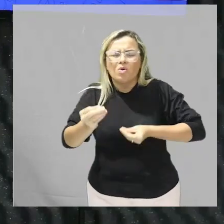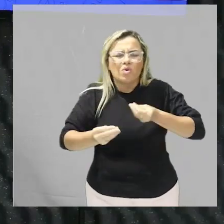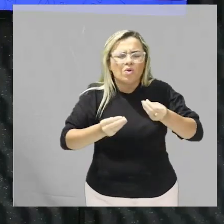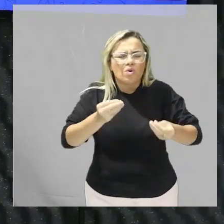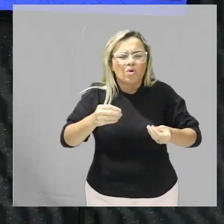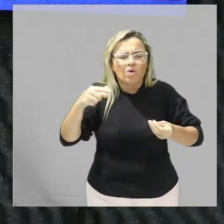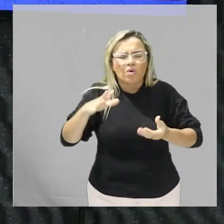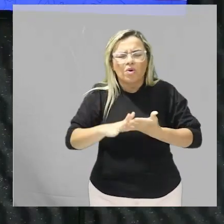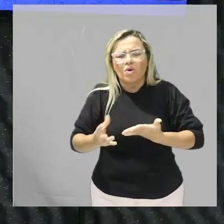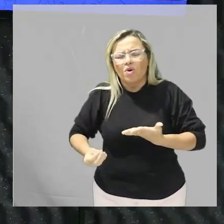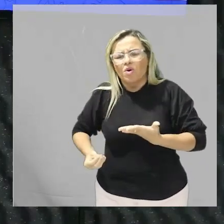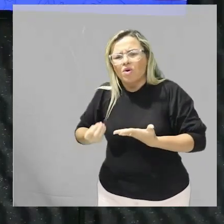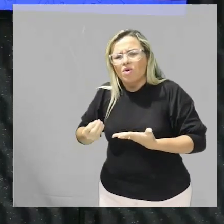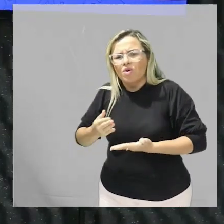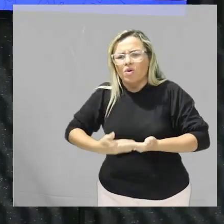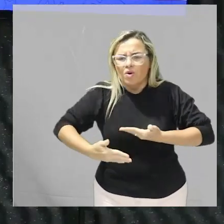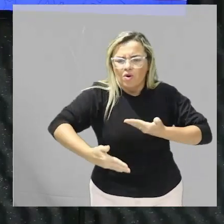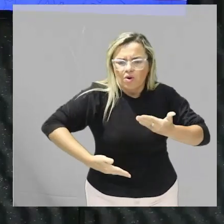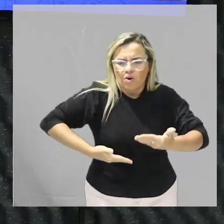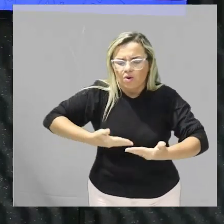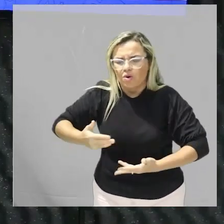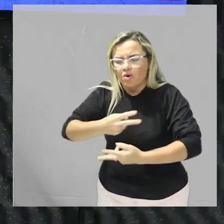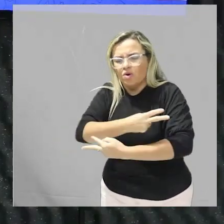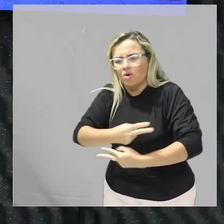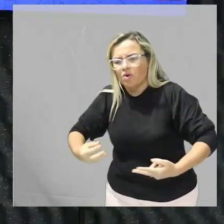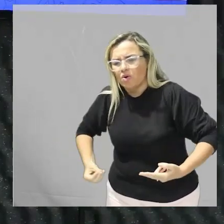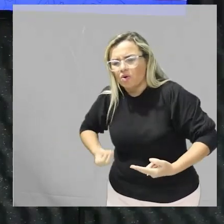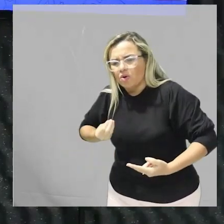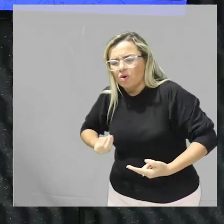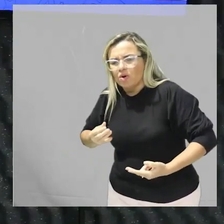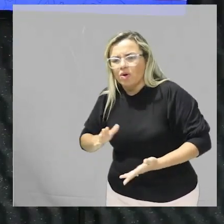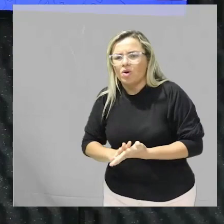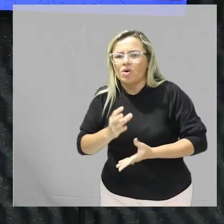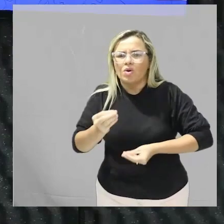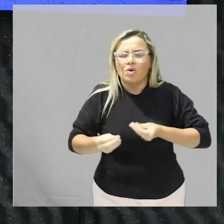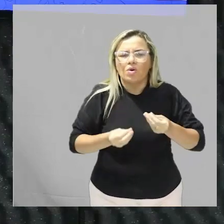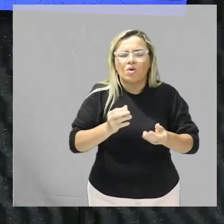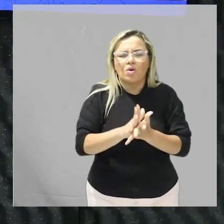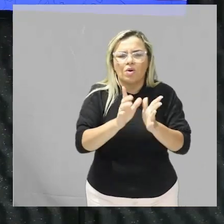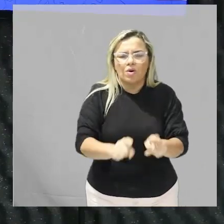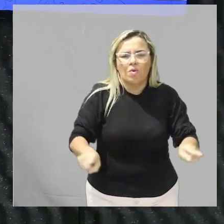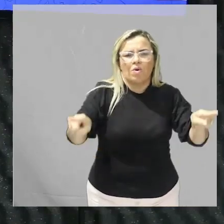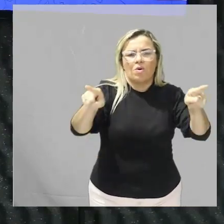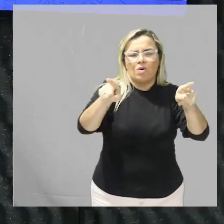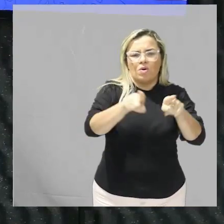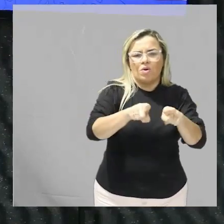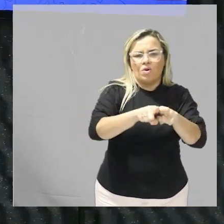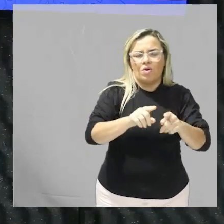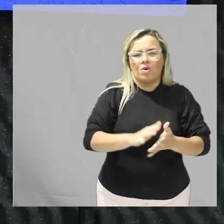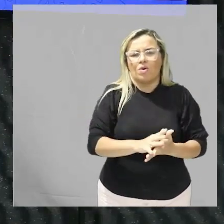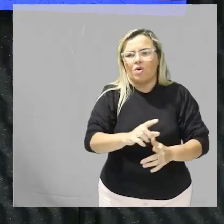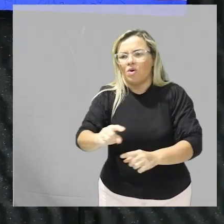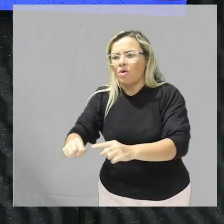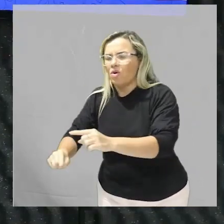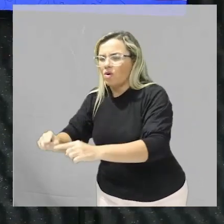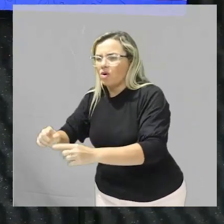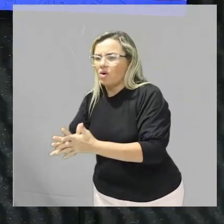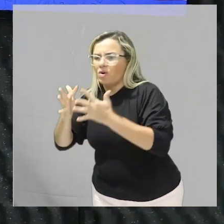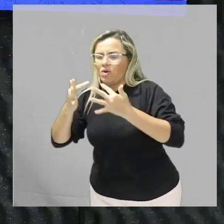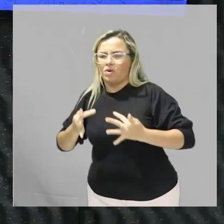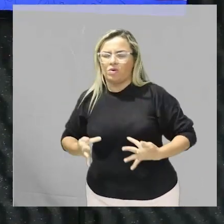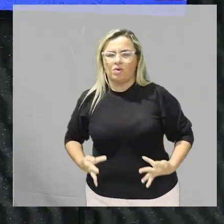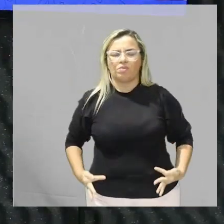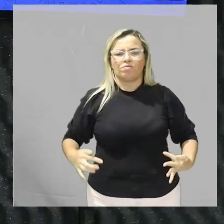maquinaria viva dos seres vivos, né? Como é que ocorrem os mecanismos fisiológicos,